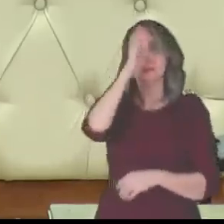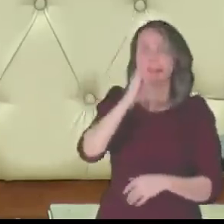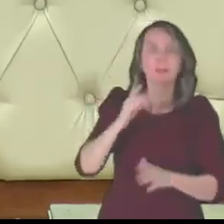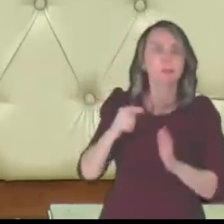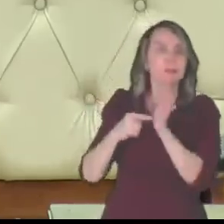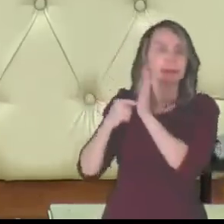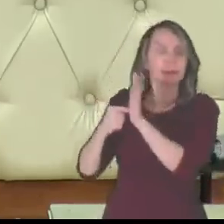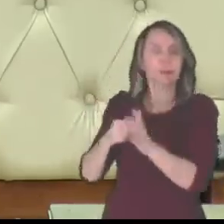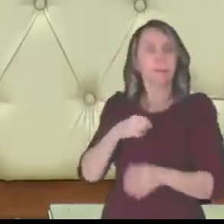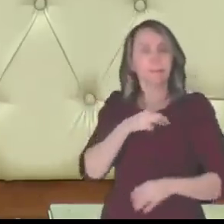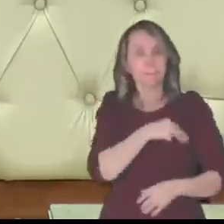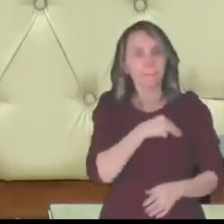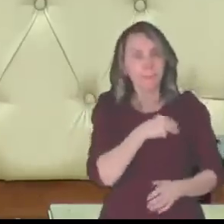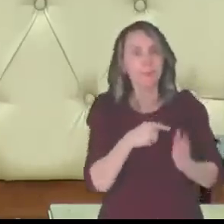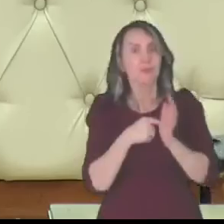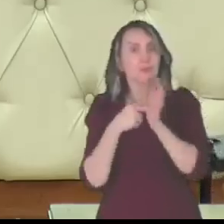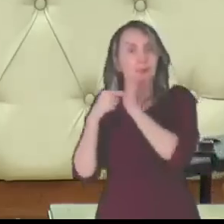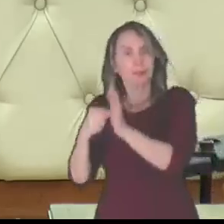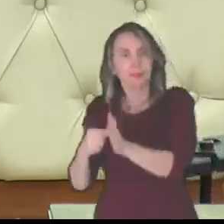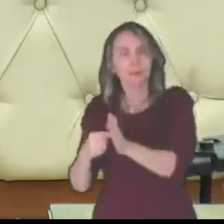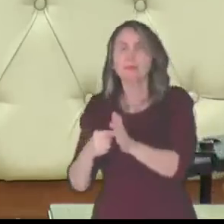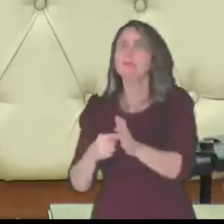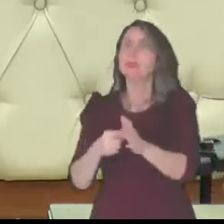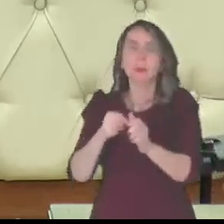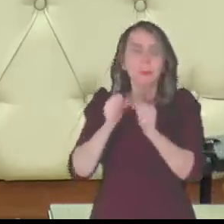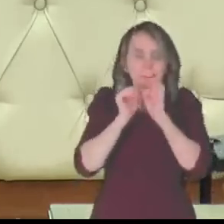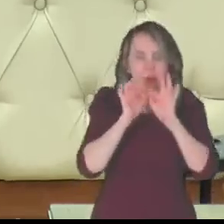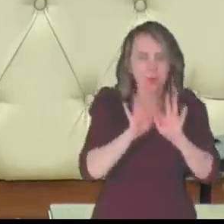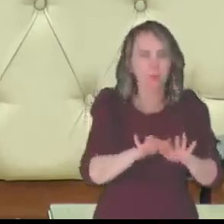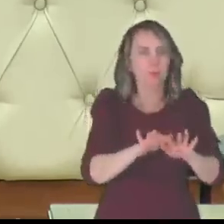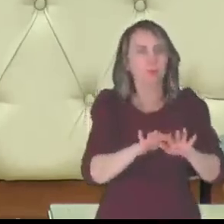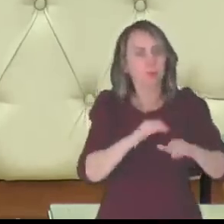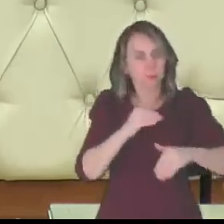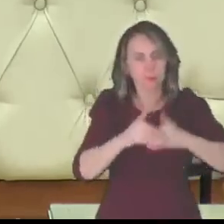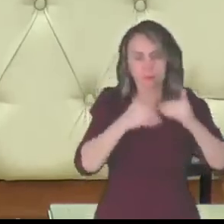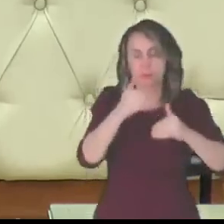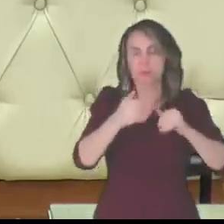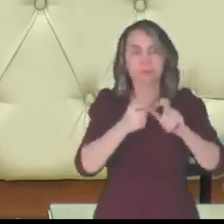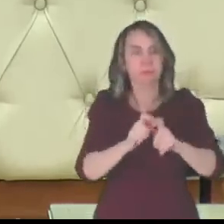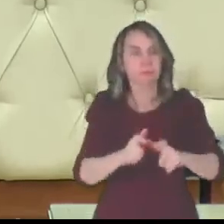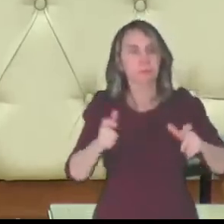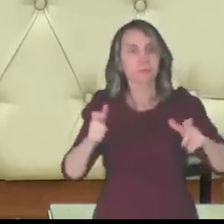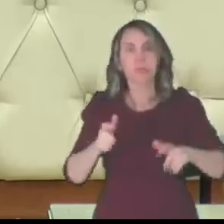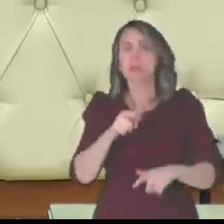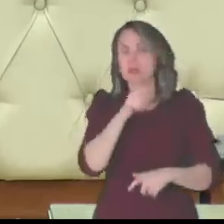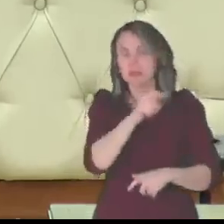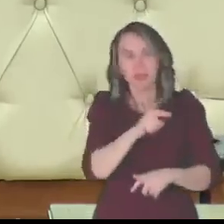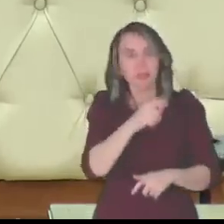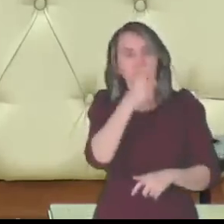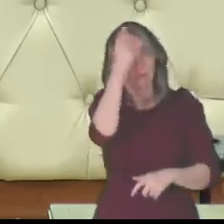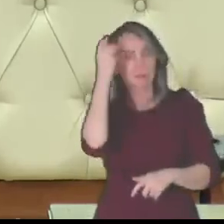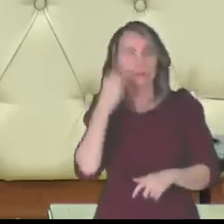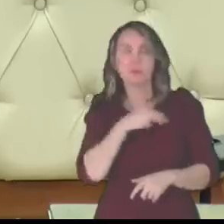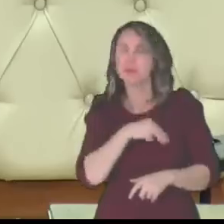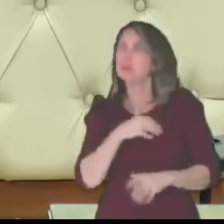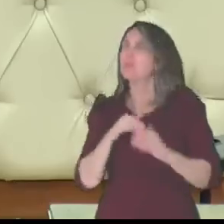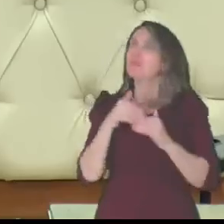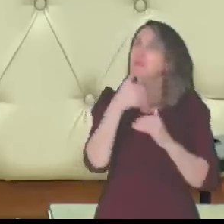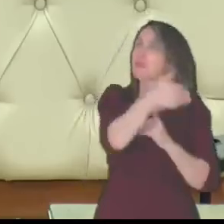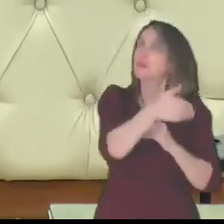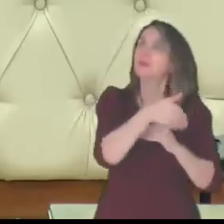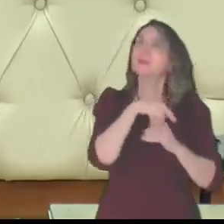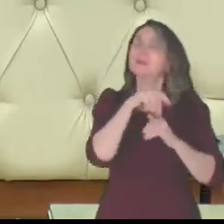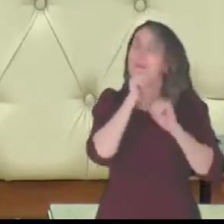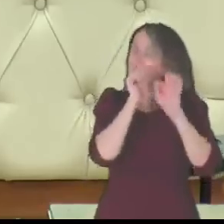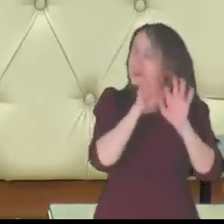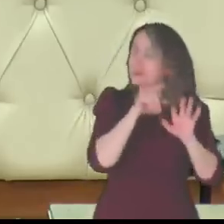apresenta as missões ó senhor faze Florescer os missionários que estão lá senhor em outras terras senhor fazem Florescer